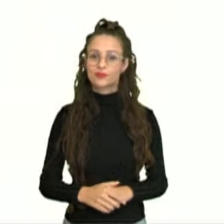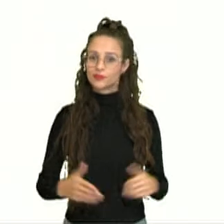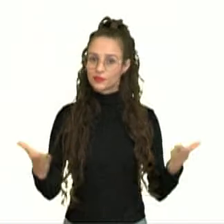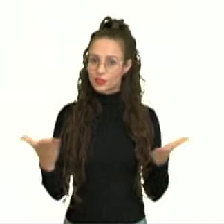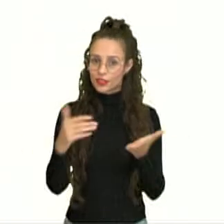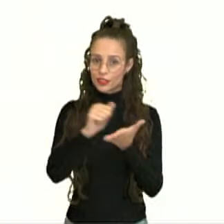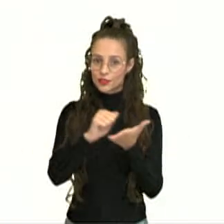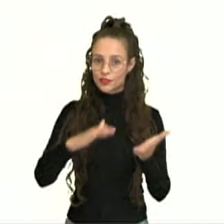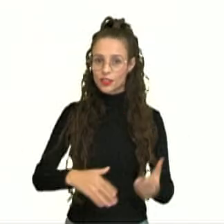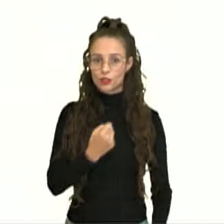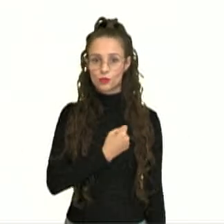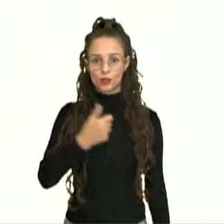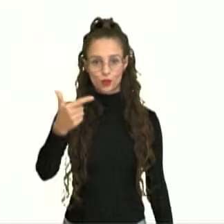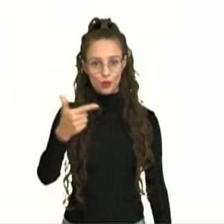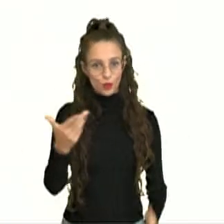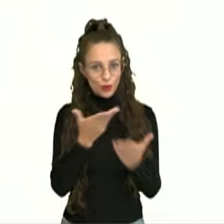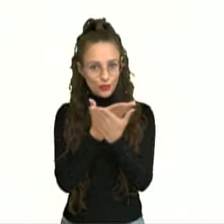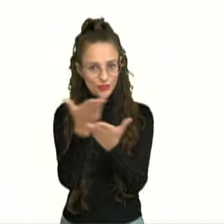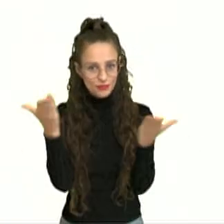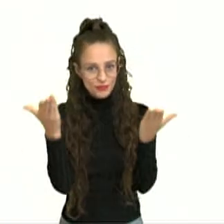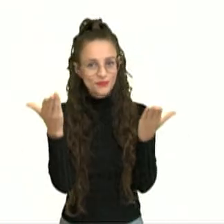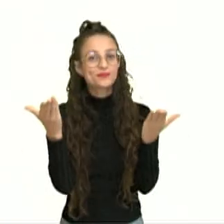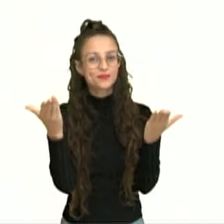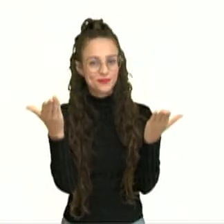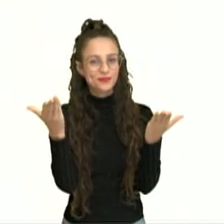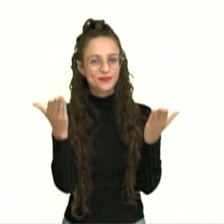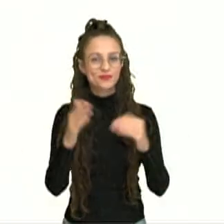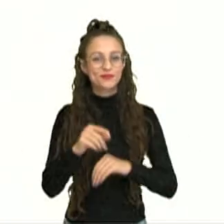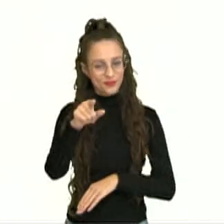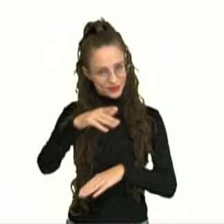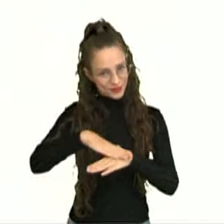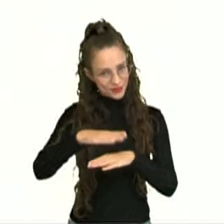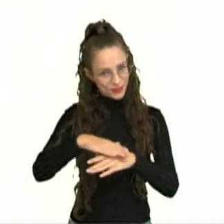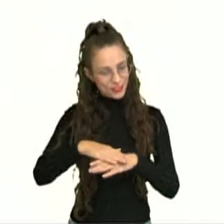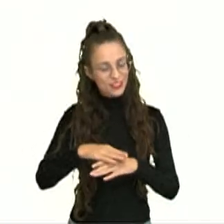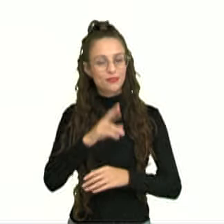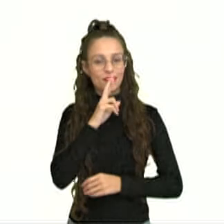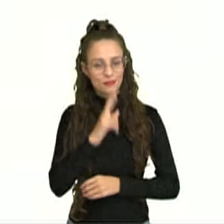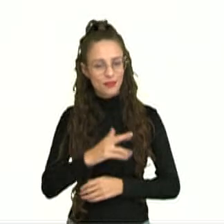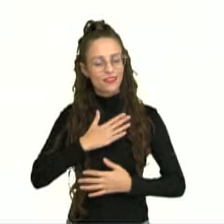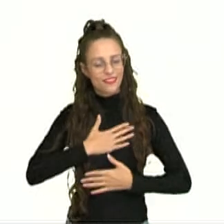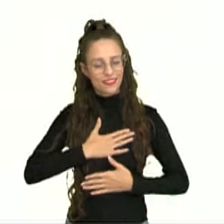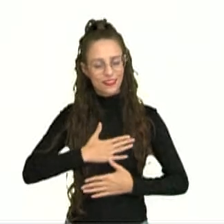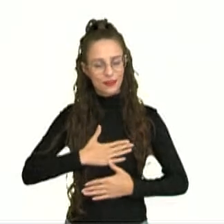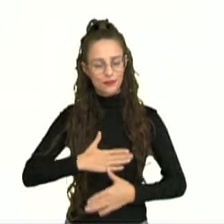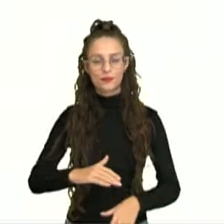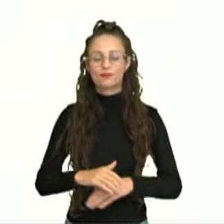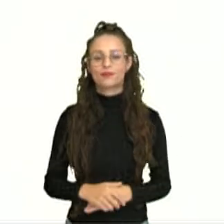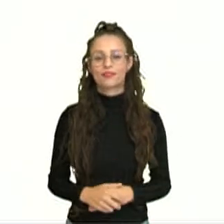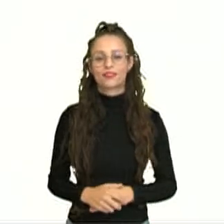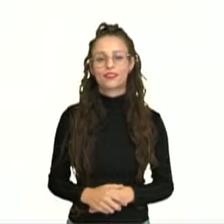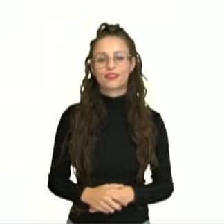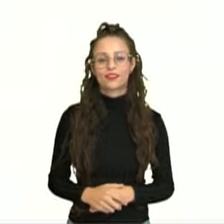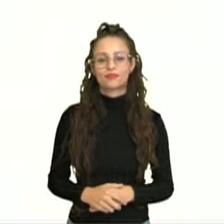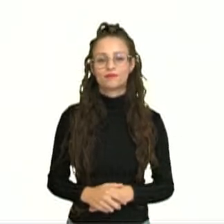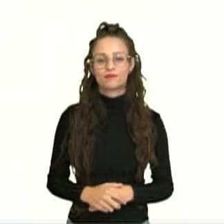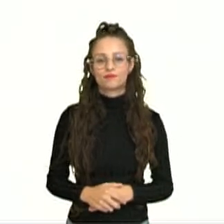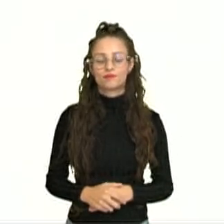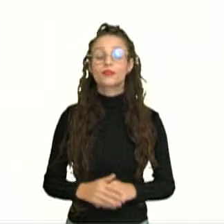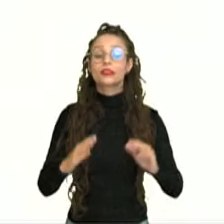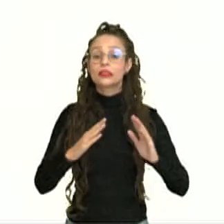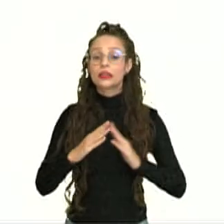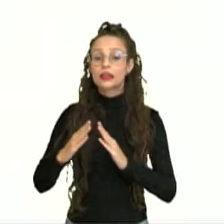A atividade 2, só para os seus olhos, claro que não, você vai fazer com calma. O que tem? Situação do